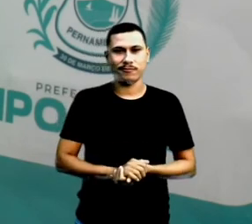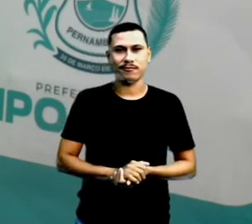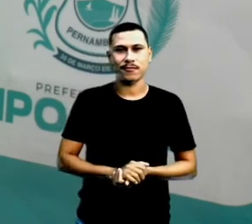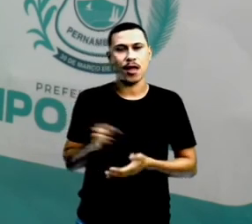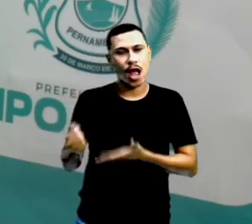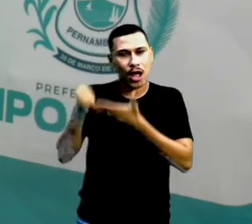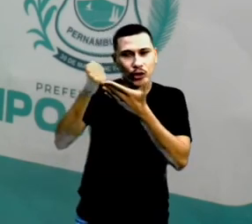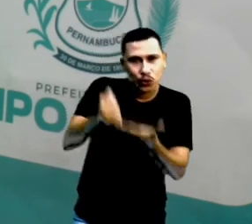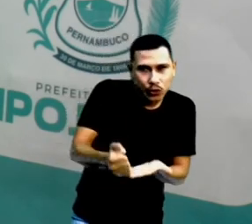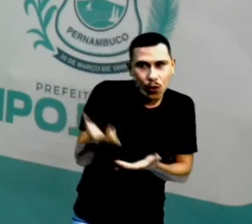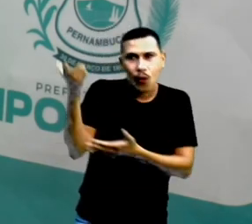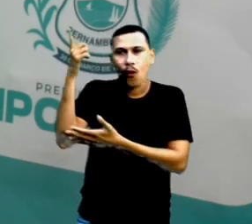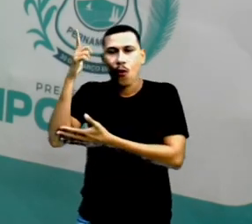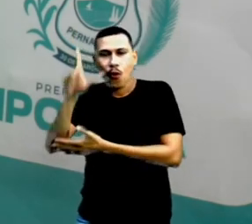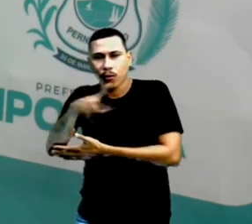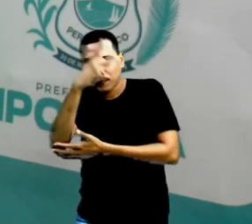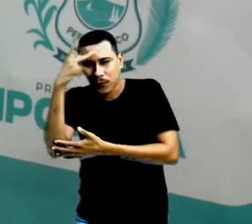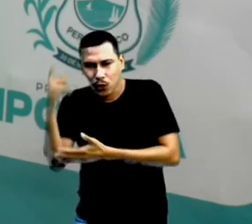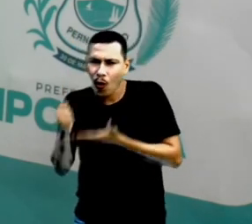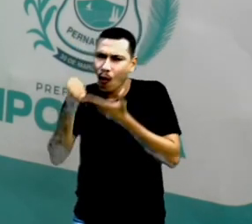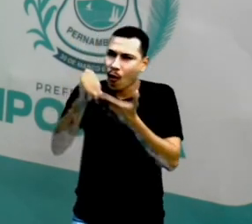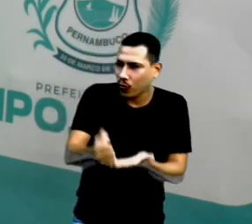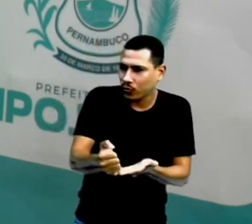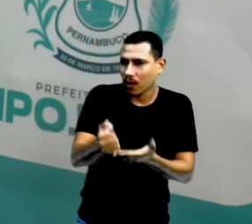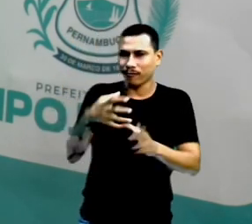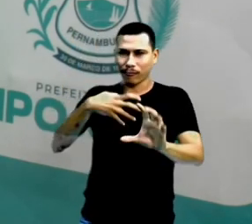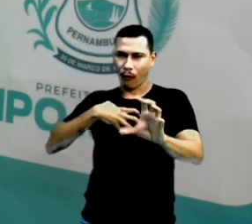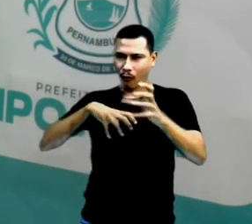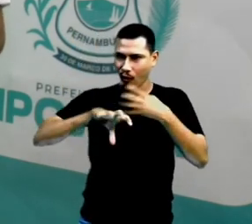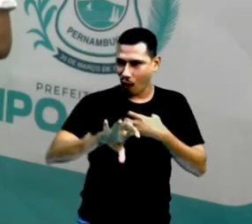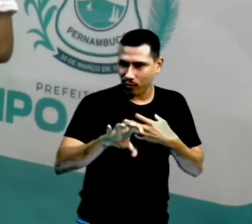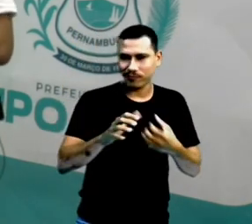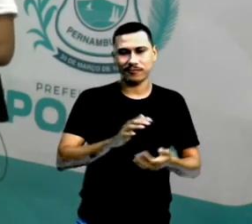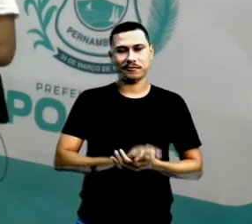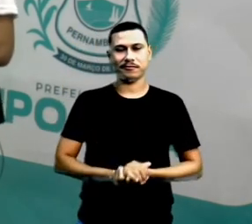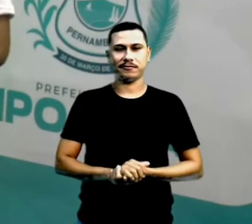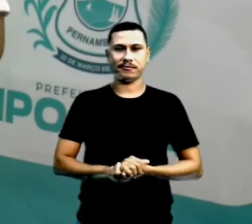gentileza gera gentileza.